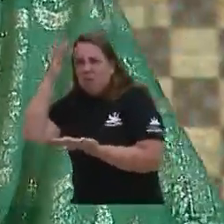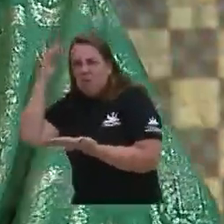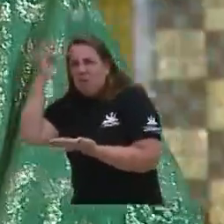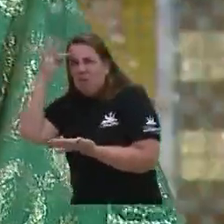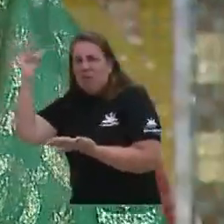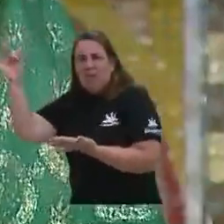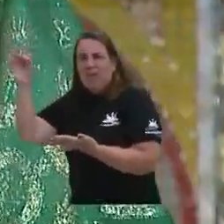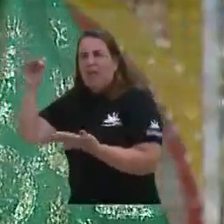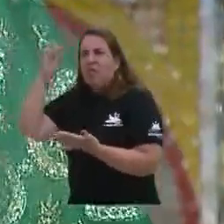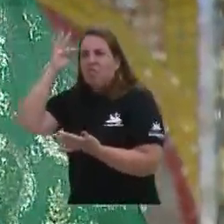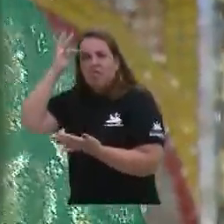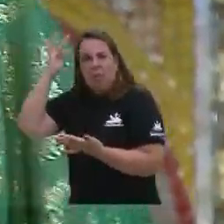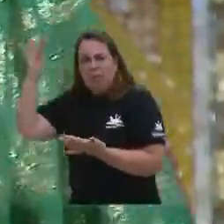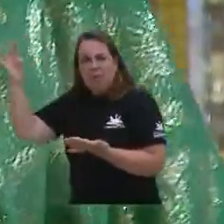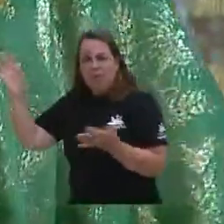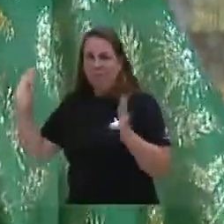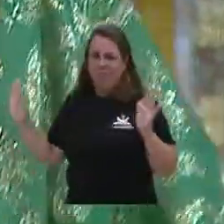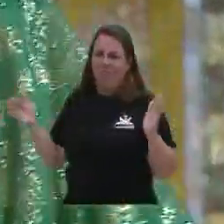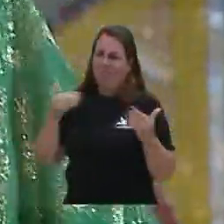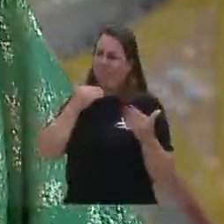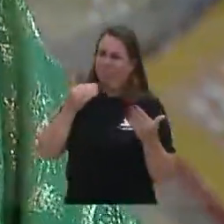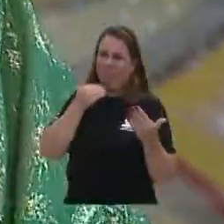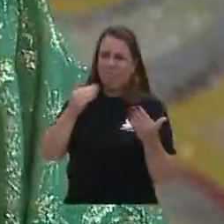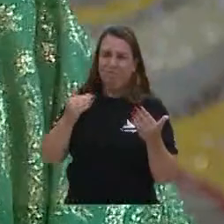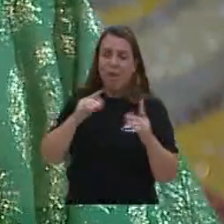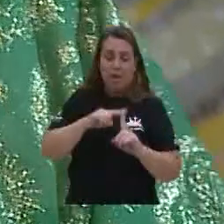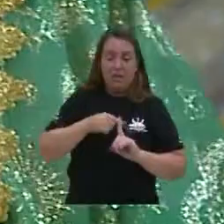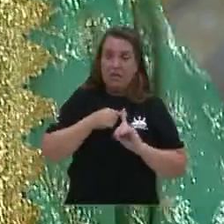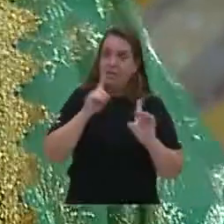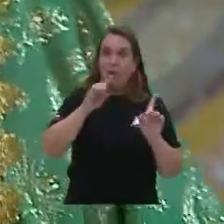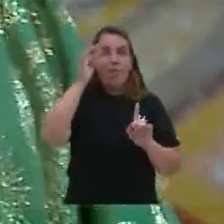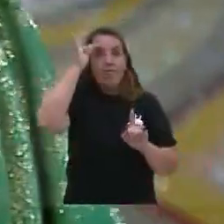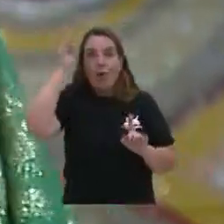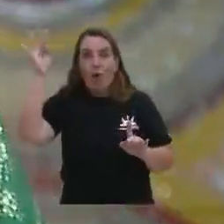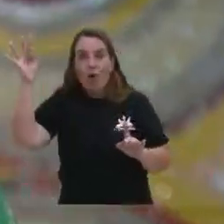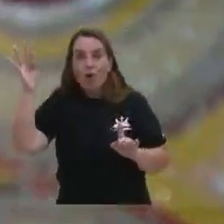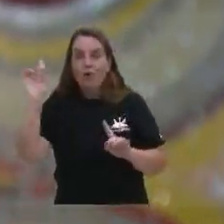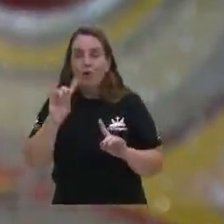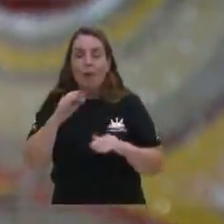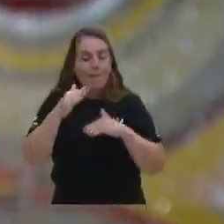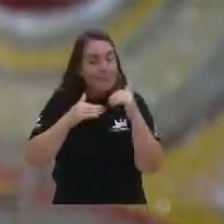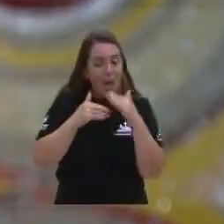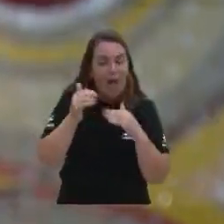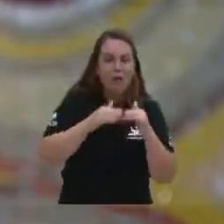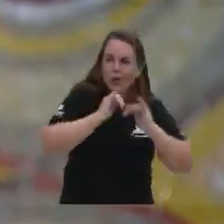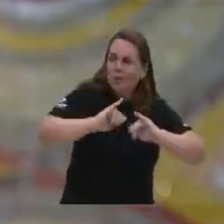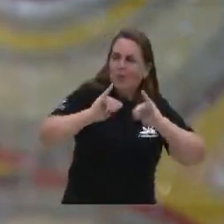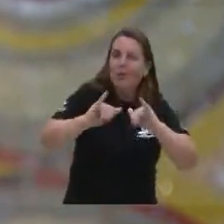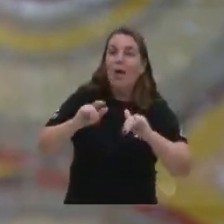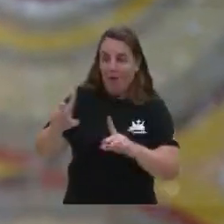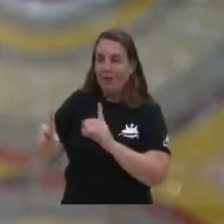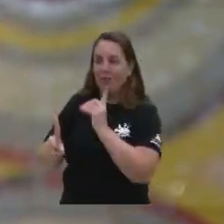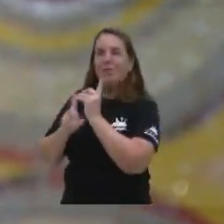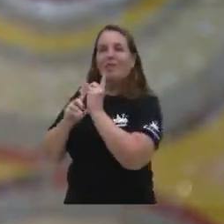fé vira teoria. A igreja, cristão não é teórico, cristão é prático. Eu encontrei Jesus.